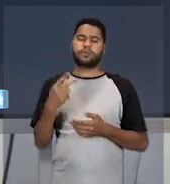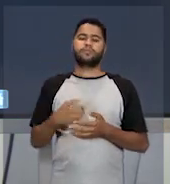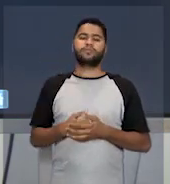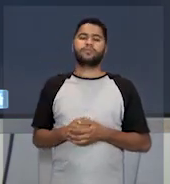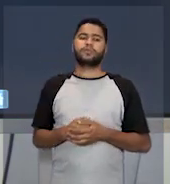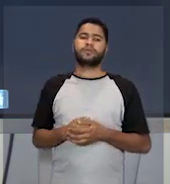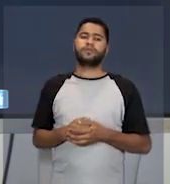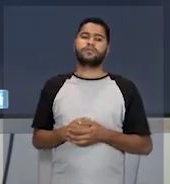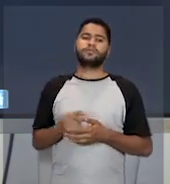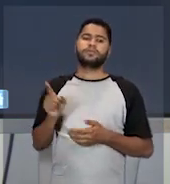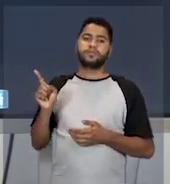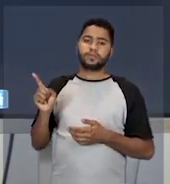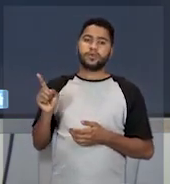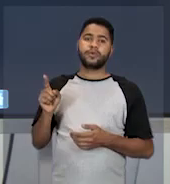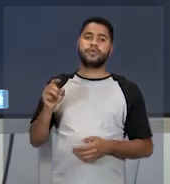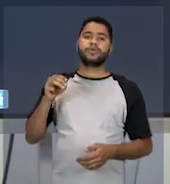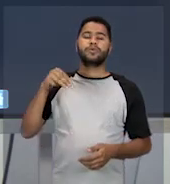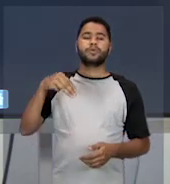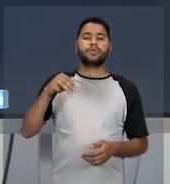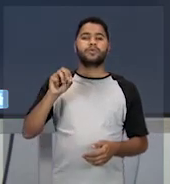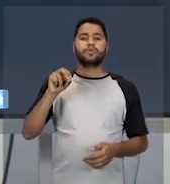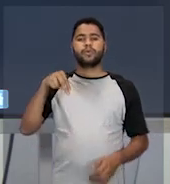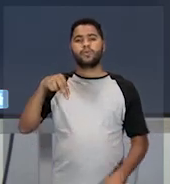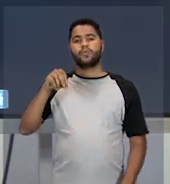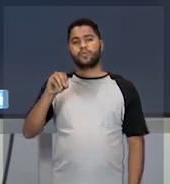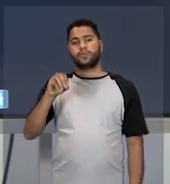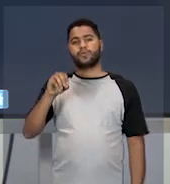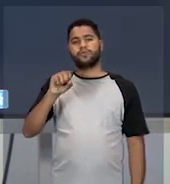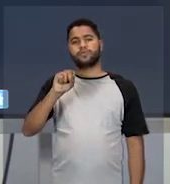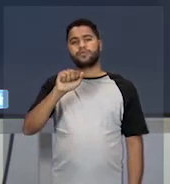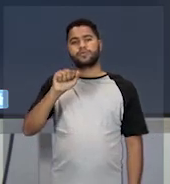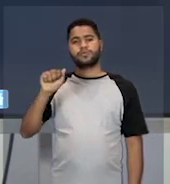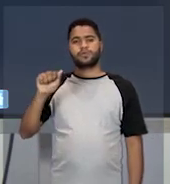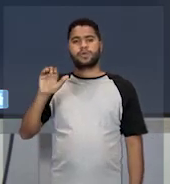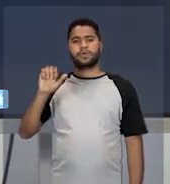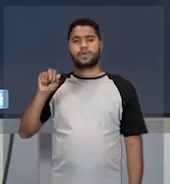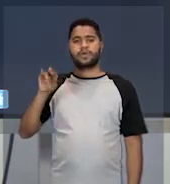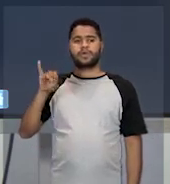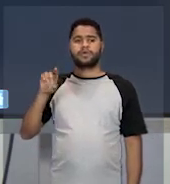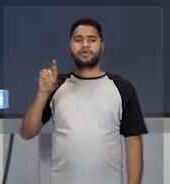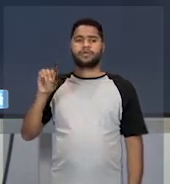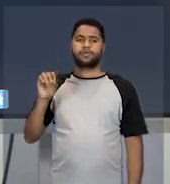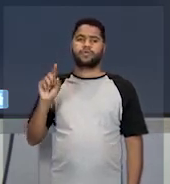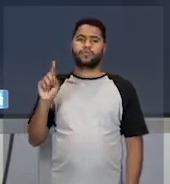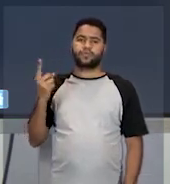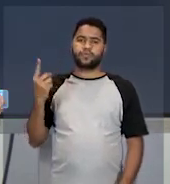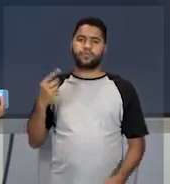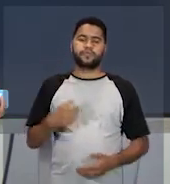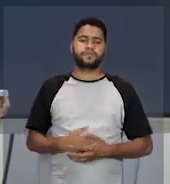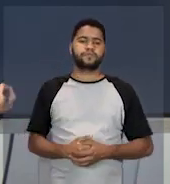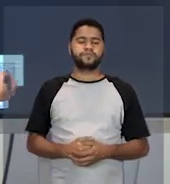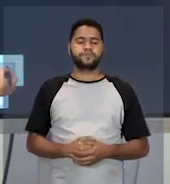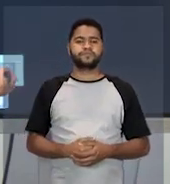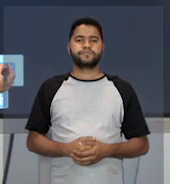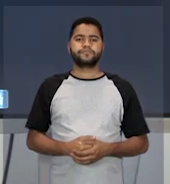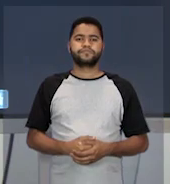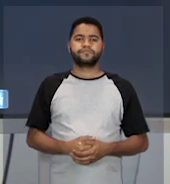sacarose é a frutose, na lactose é a galactose e na maltose é a glicose. E aí,